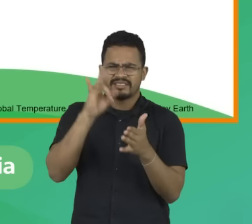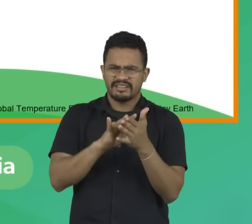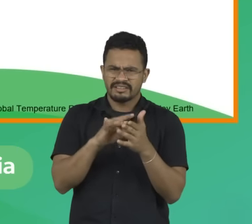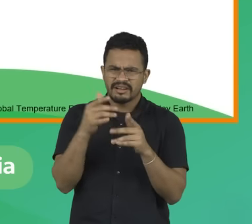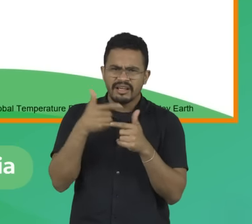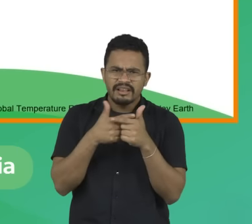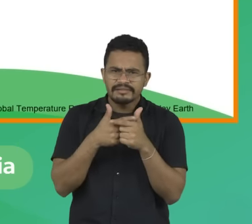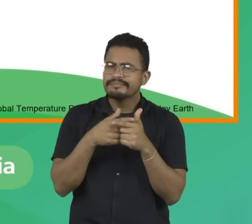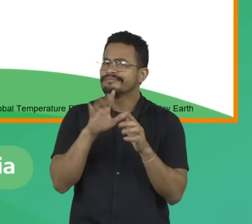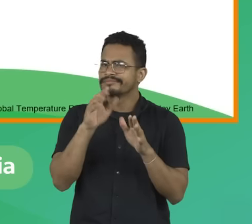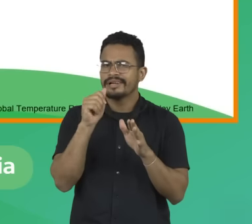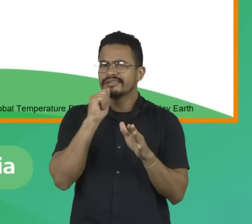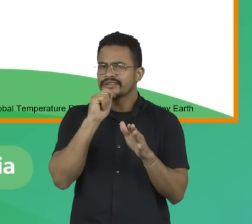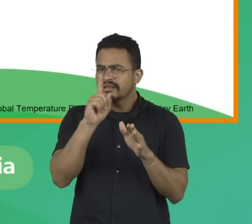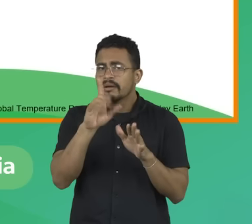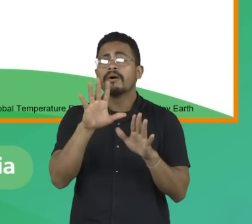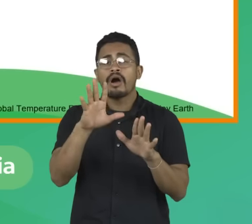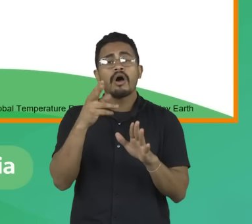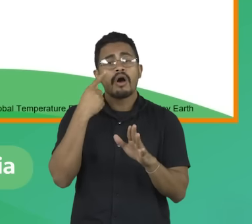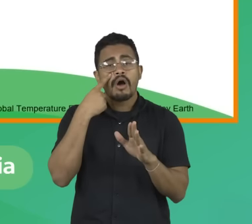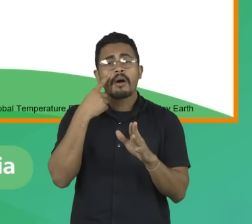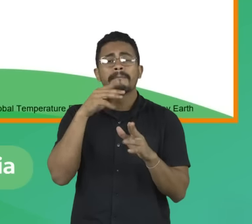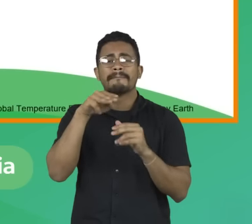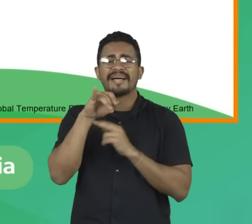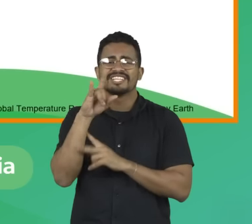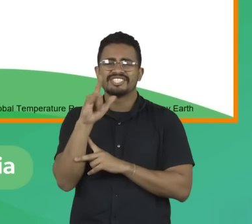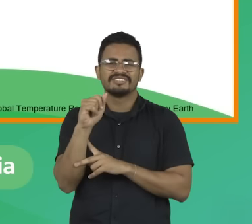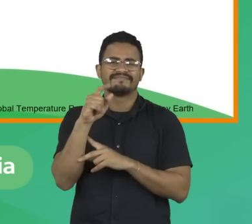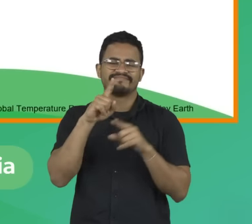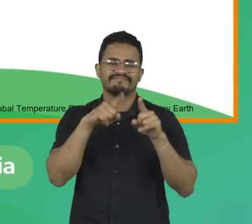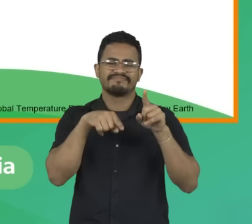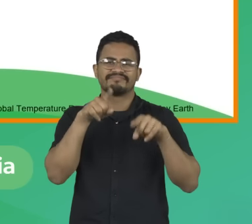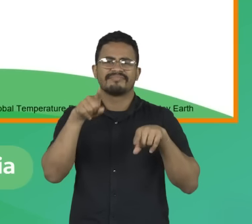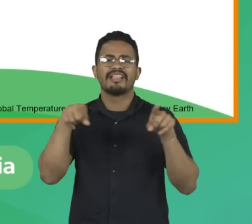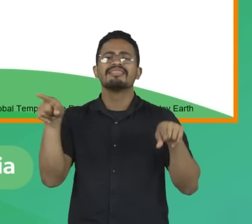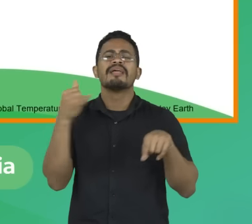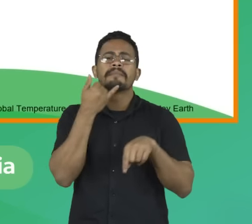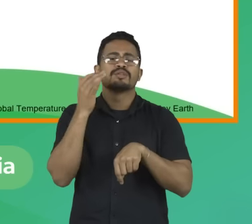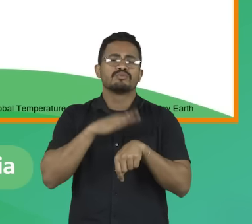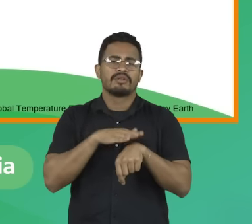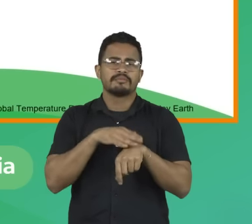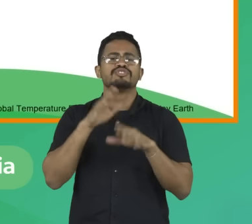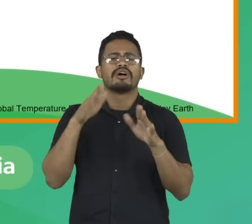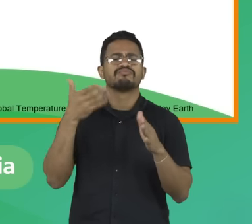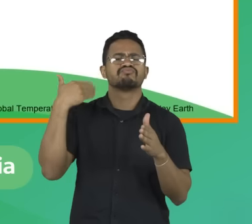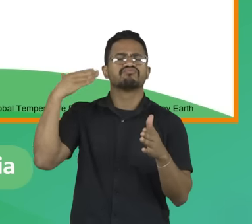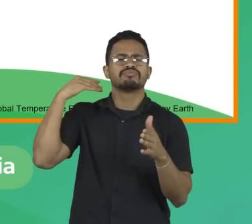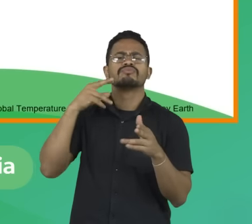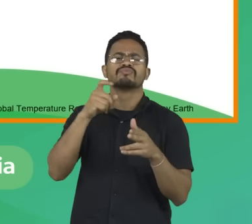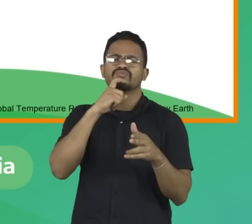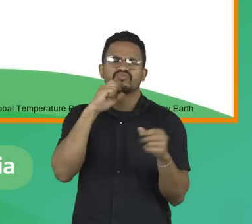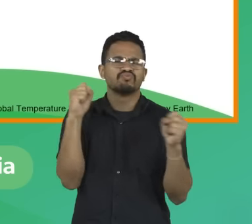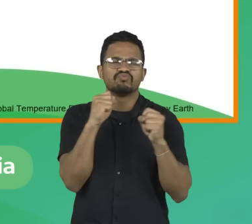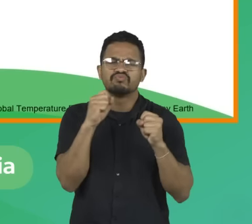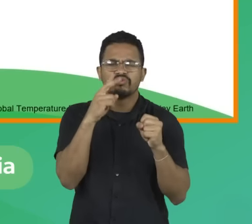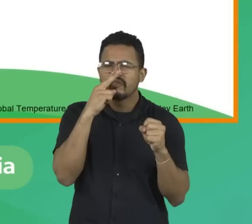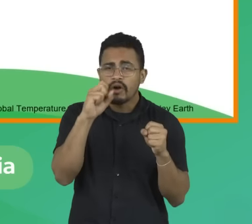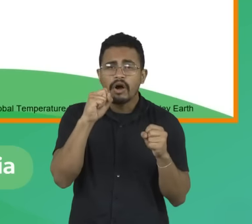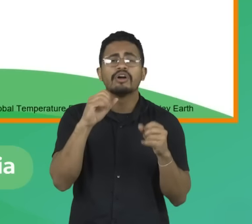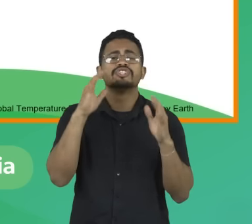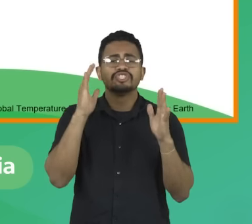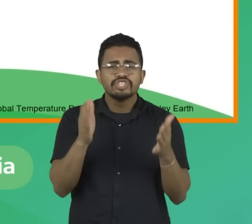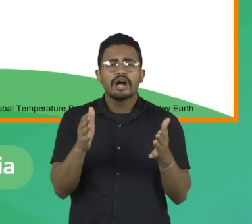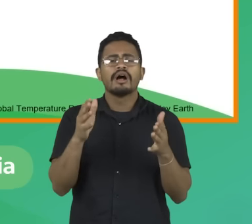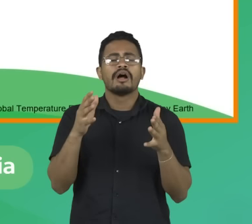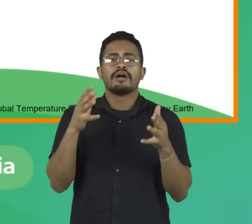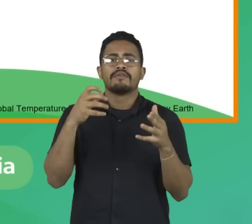quê? Essas médias de temperatura variam de acordo com o tempo. Nós já tivemos eras glaciais, nós já tivemos períodos com intensa